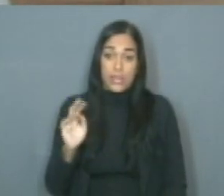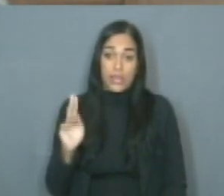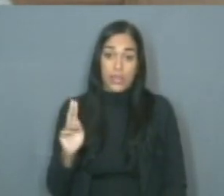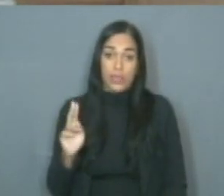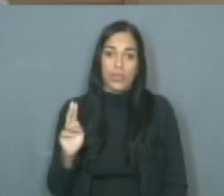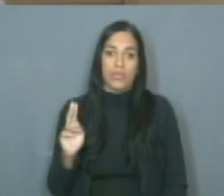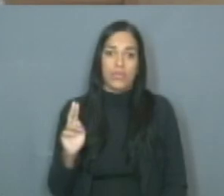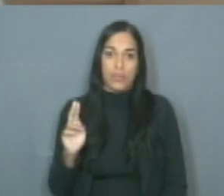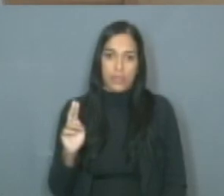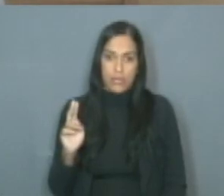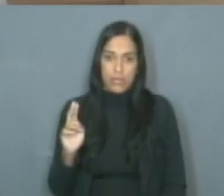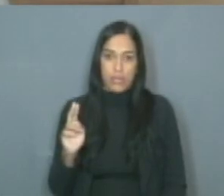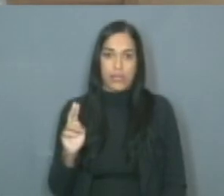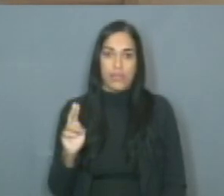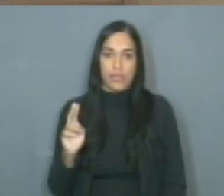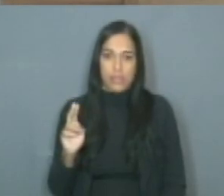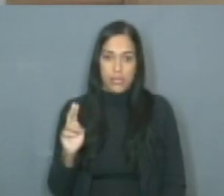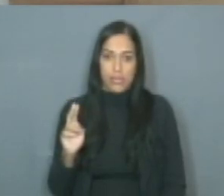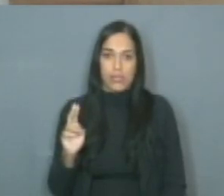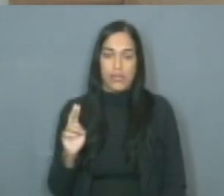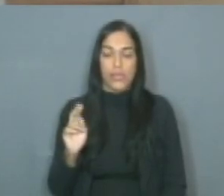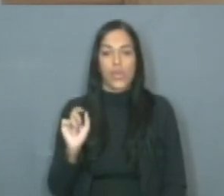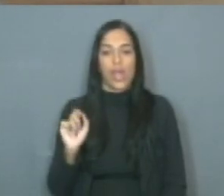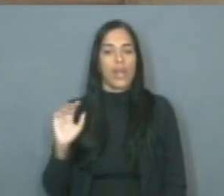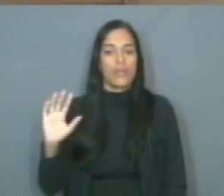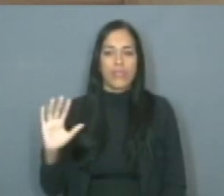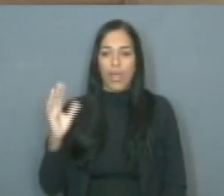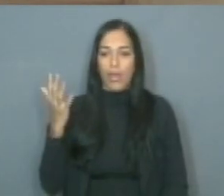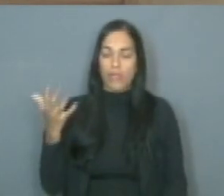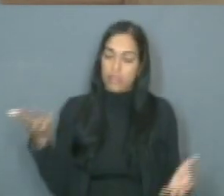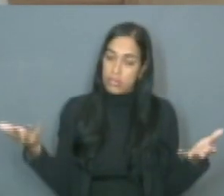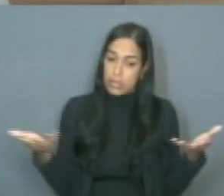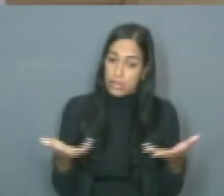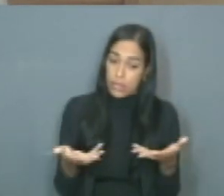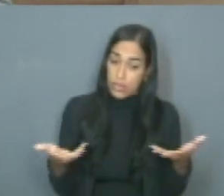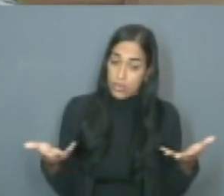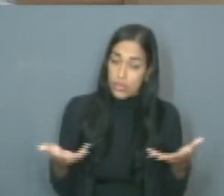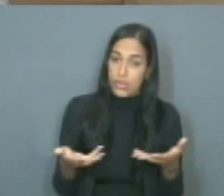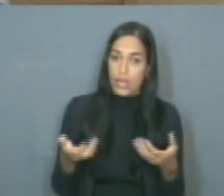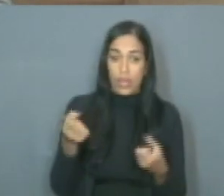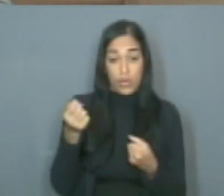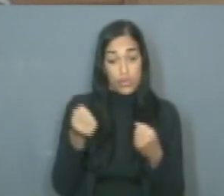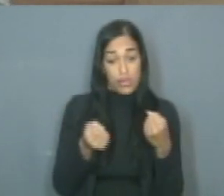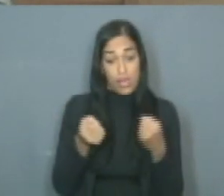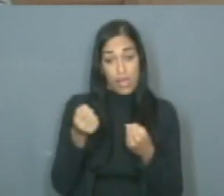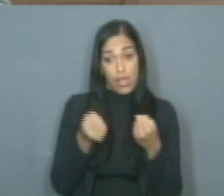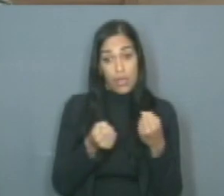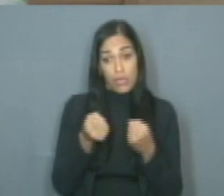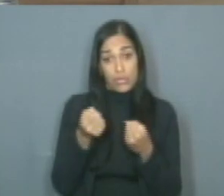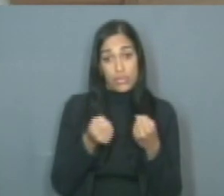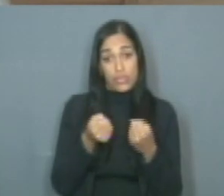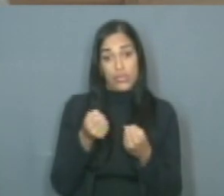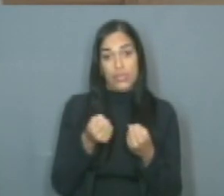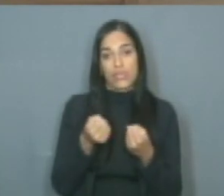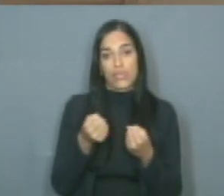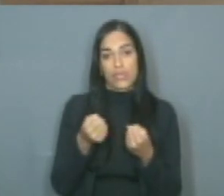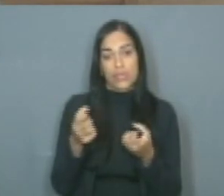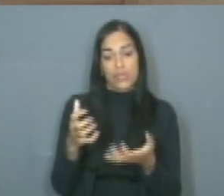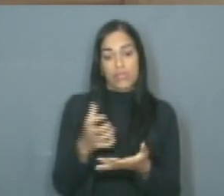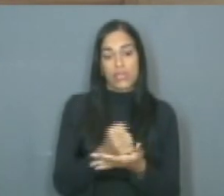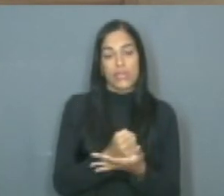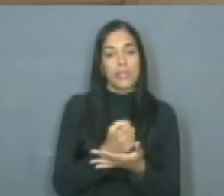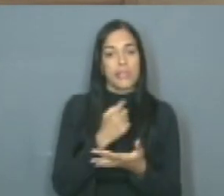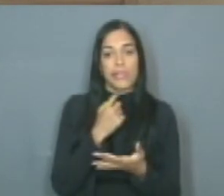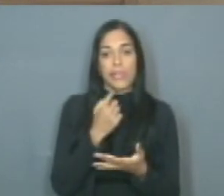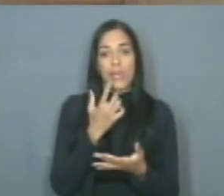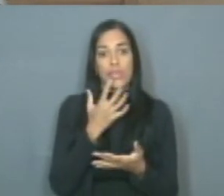aplica essa sanção. O que tem acontecido hoje é que os carros são rebocados sem que sequer o proprietário